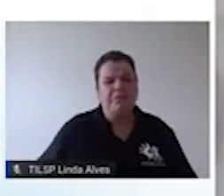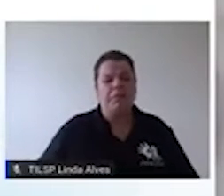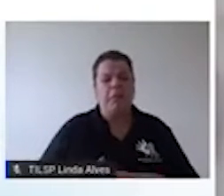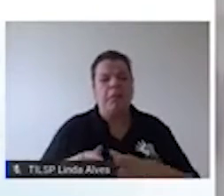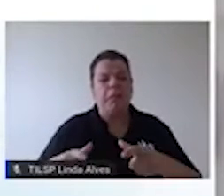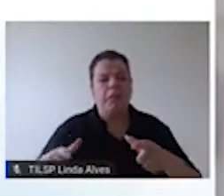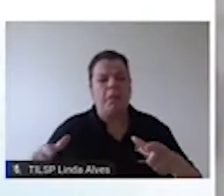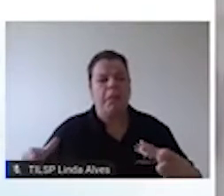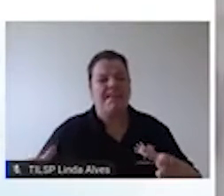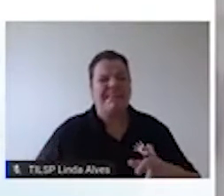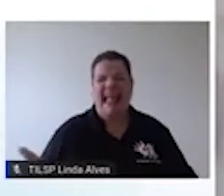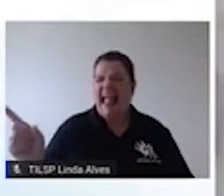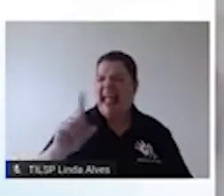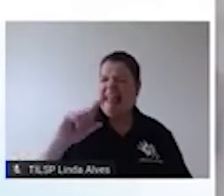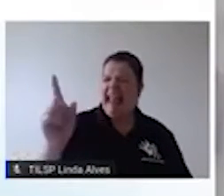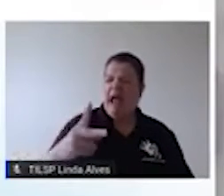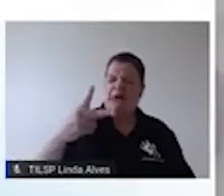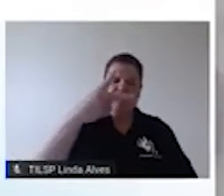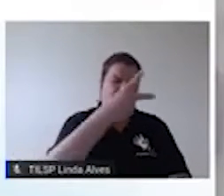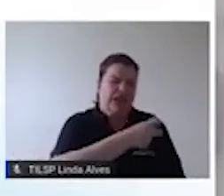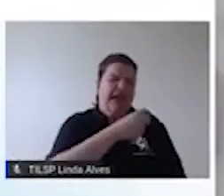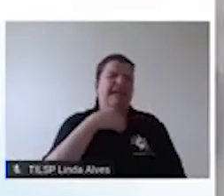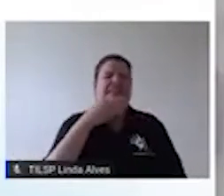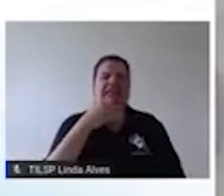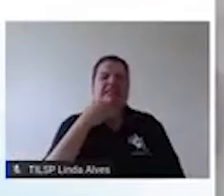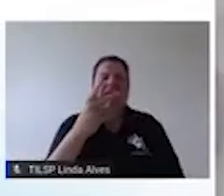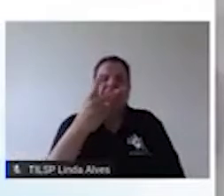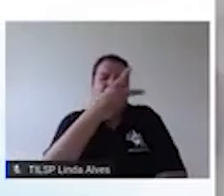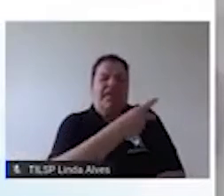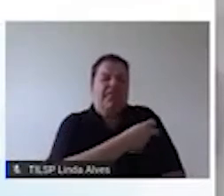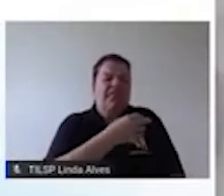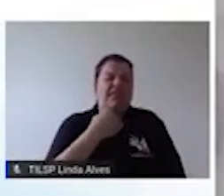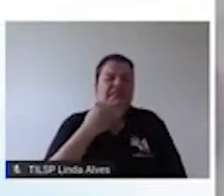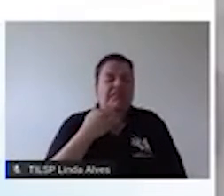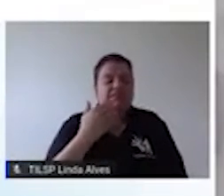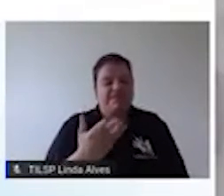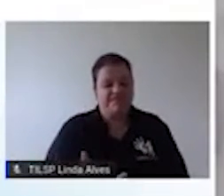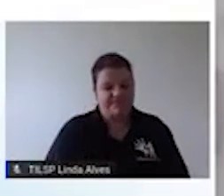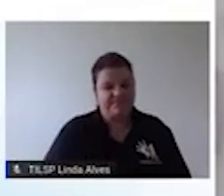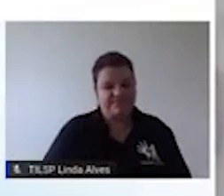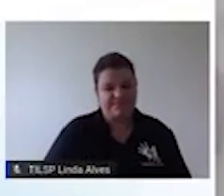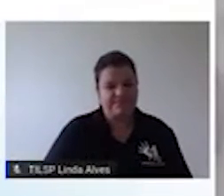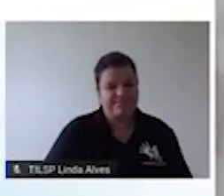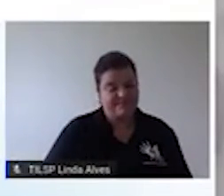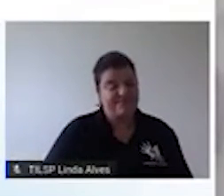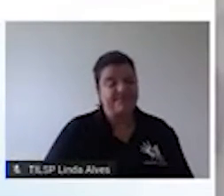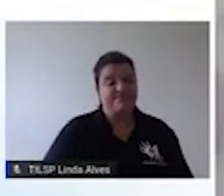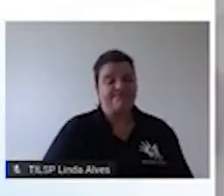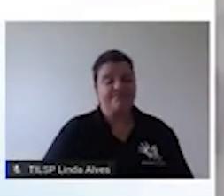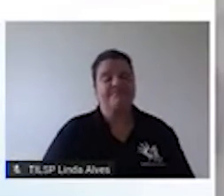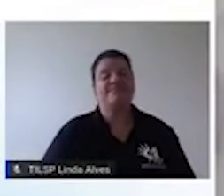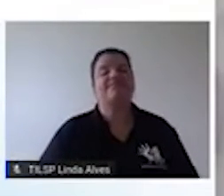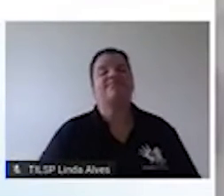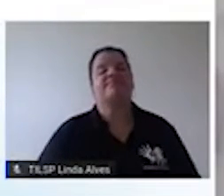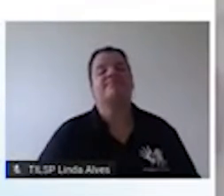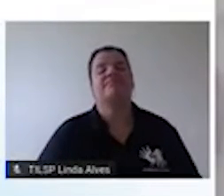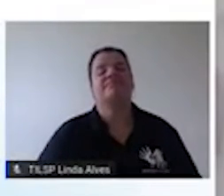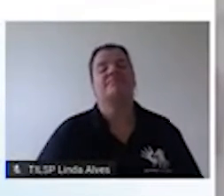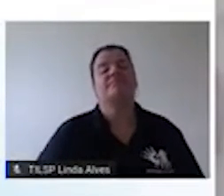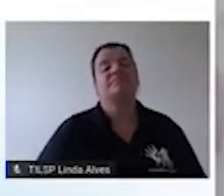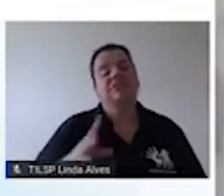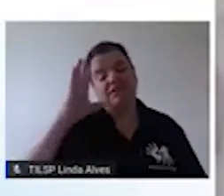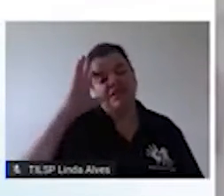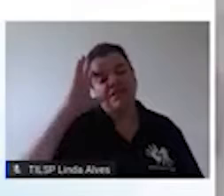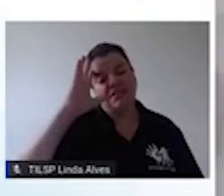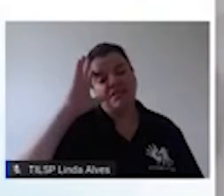pela população, não é? vão ter papel de protagonismo. Então, eu acho que resolve isso,